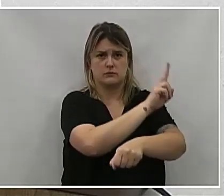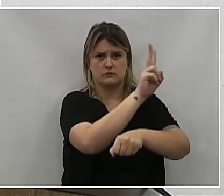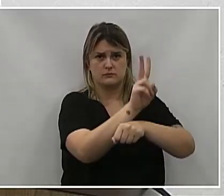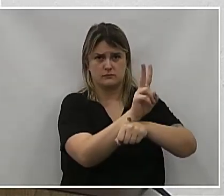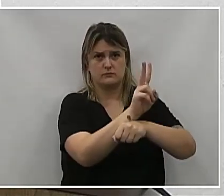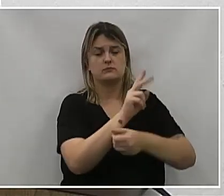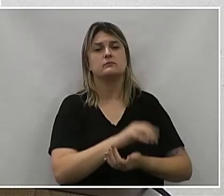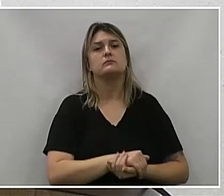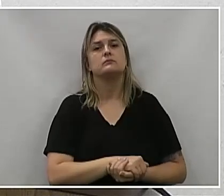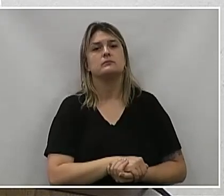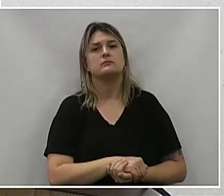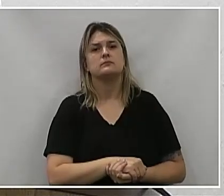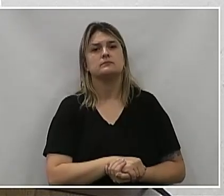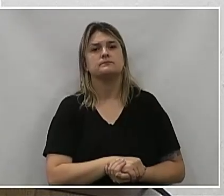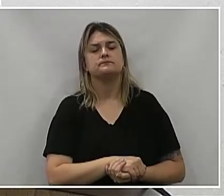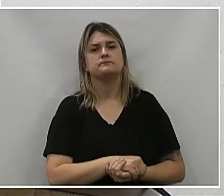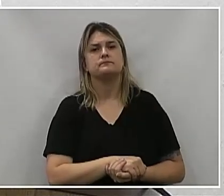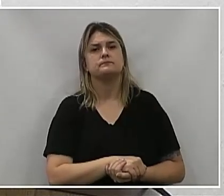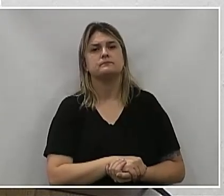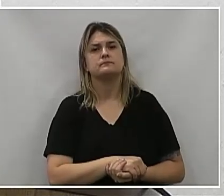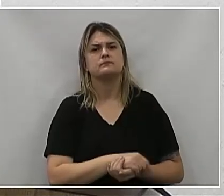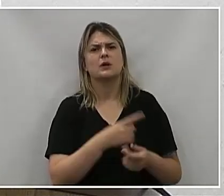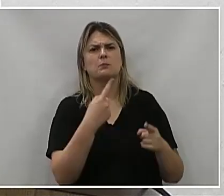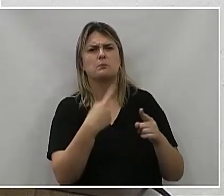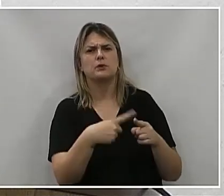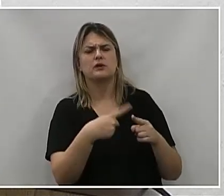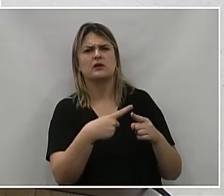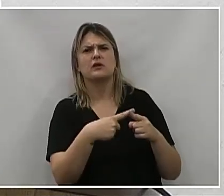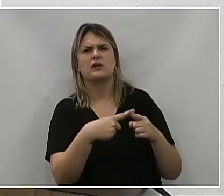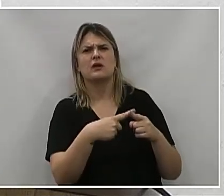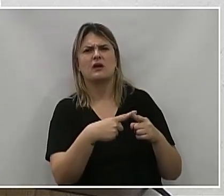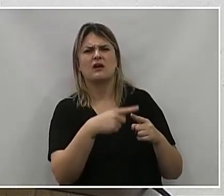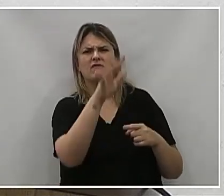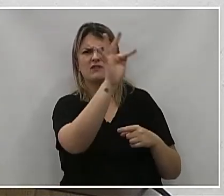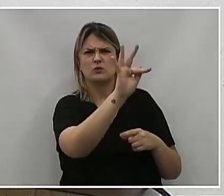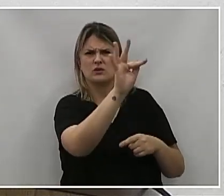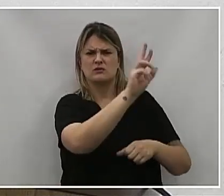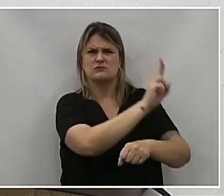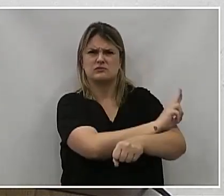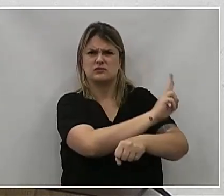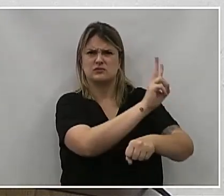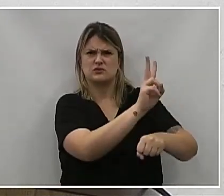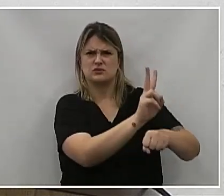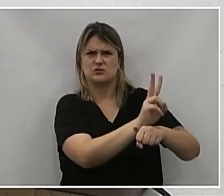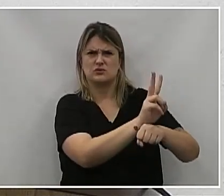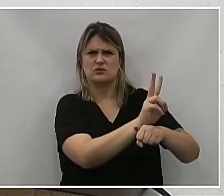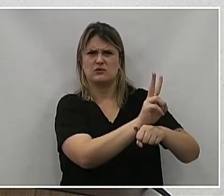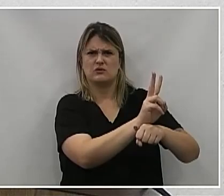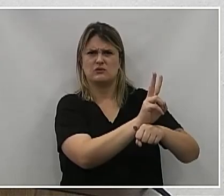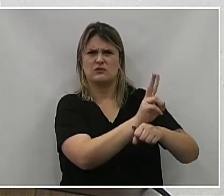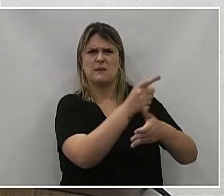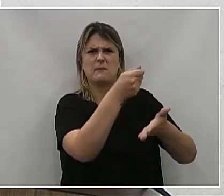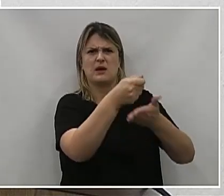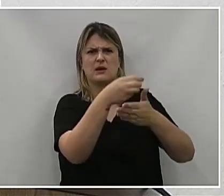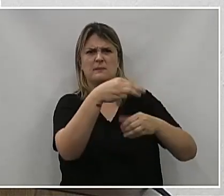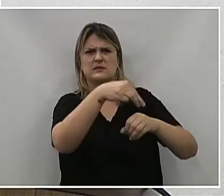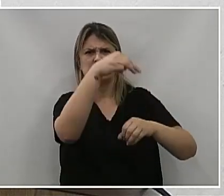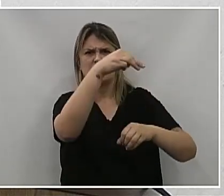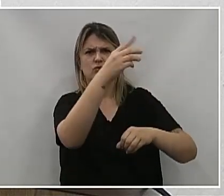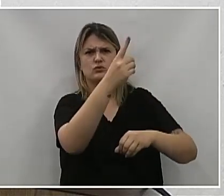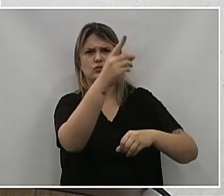em consideração ao procedimento que a Uniuv adota para pagamento de mestrados